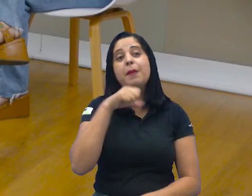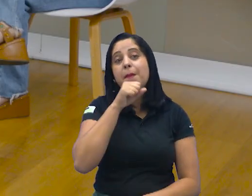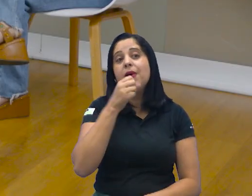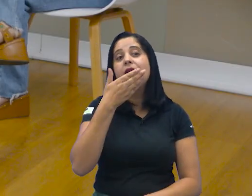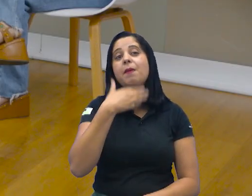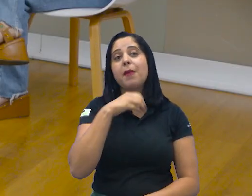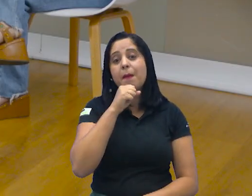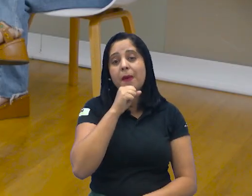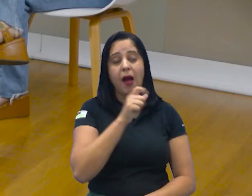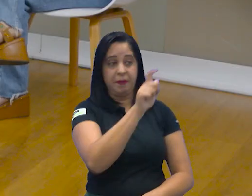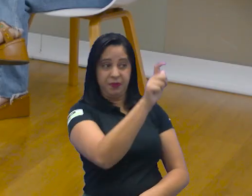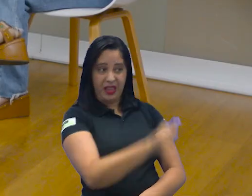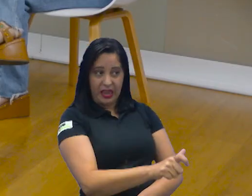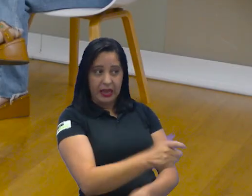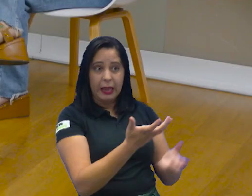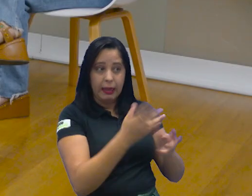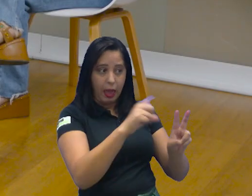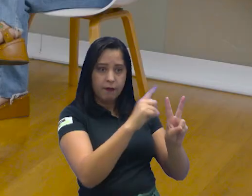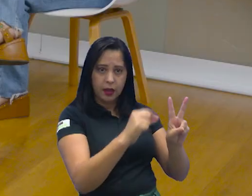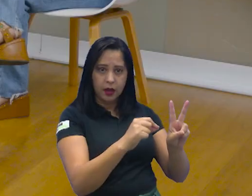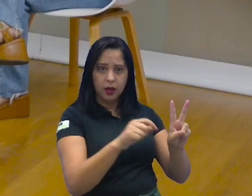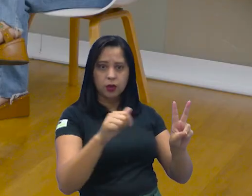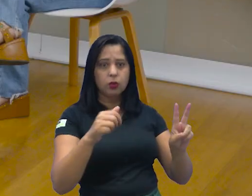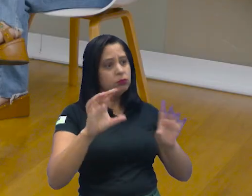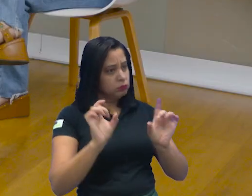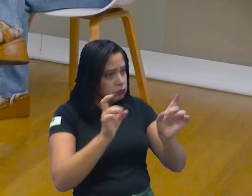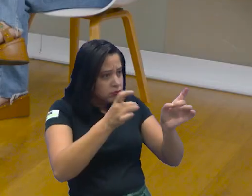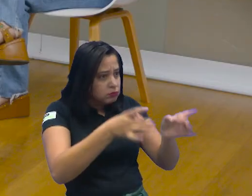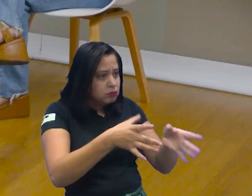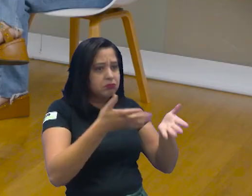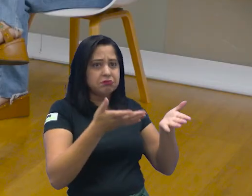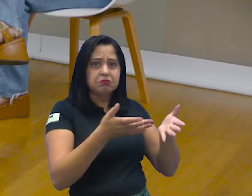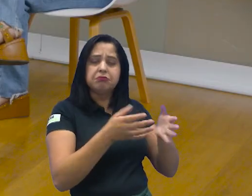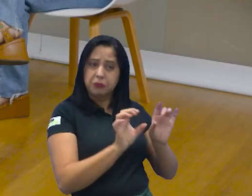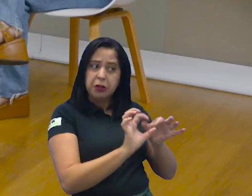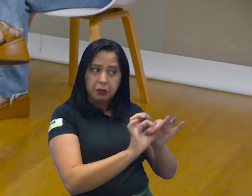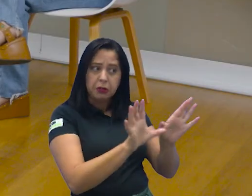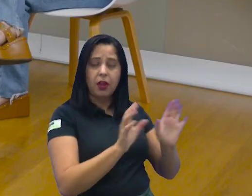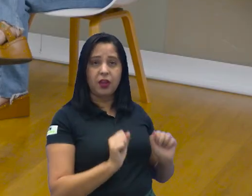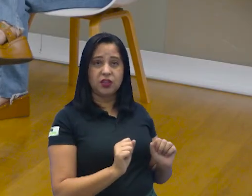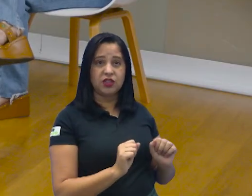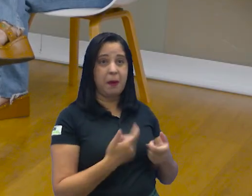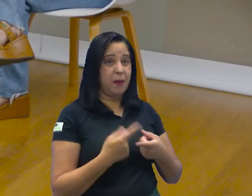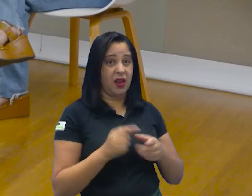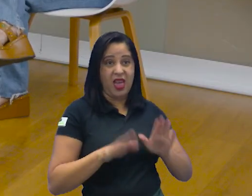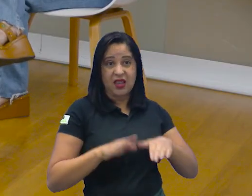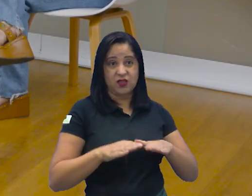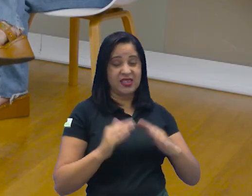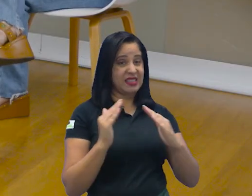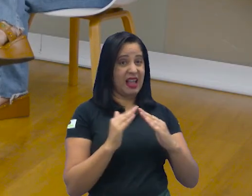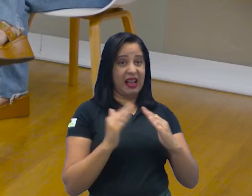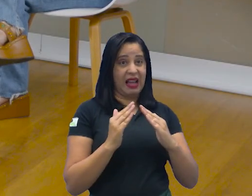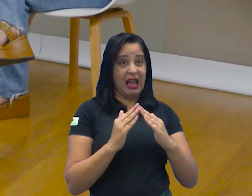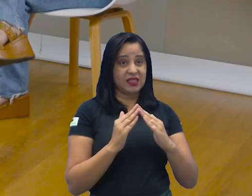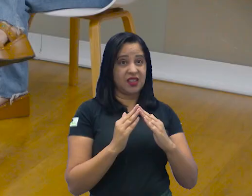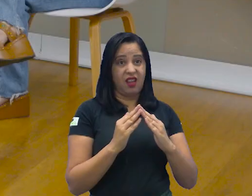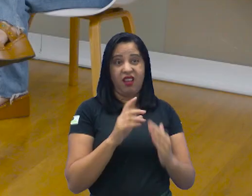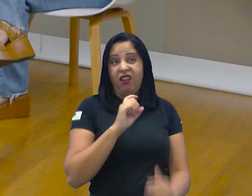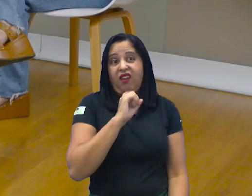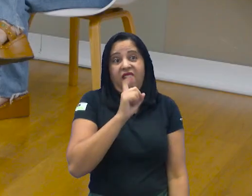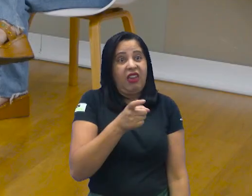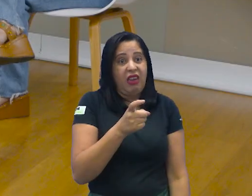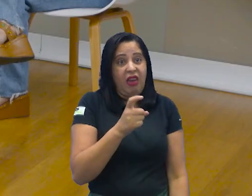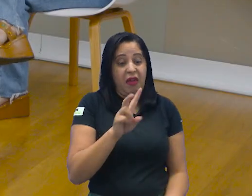esse desejo do jovem e até ajudar esse jovem também, que muitas vezes na casa dele não tem ninguém com esse estilo de vida e ele quer